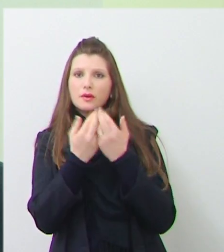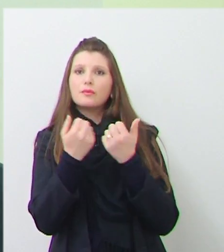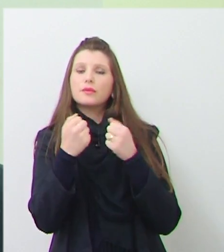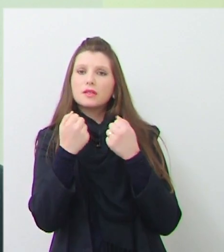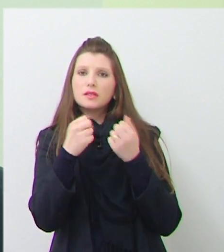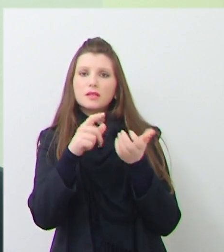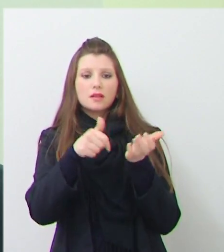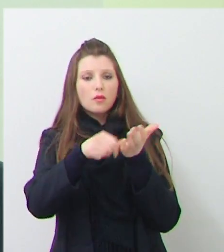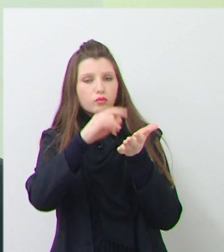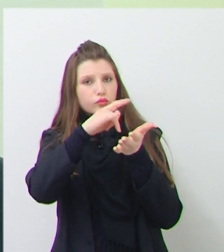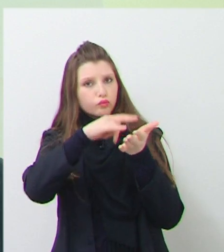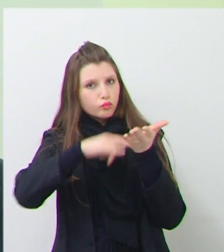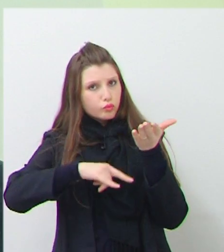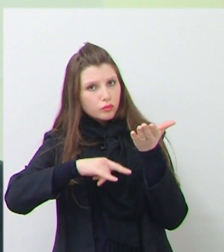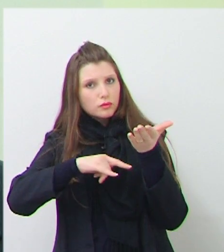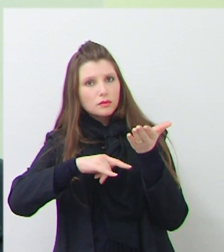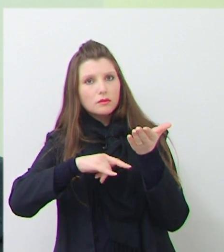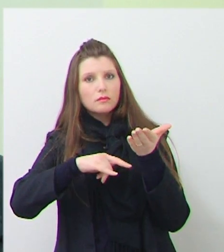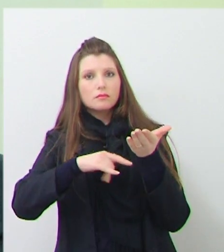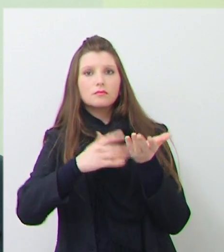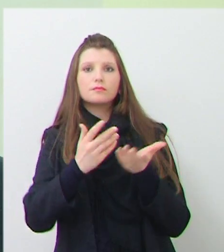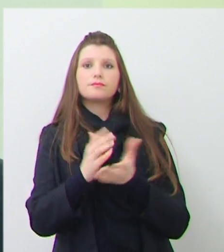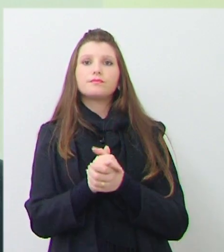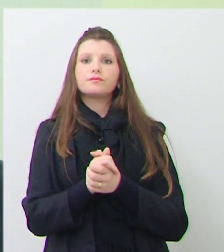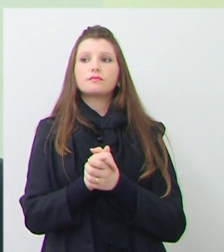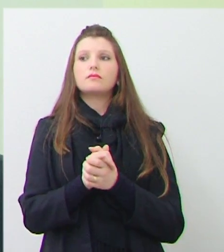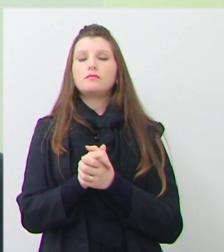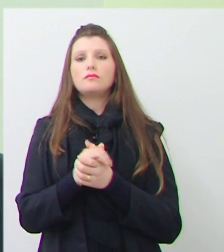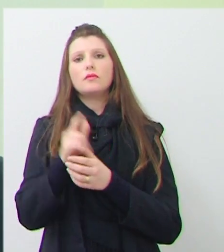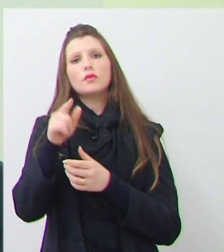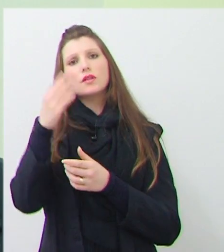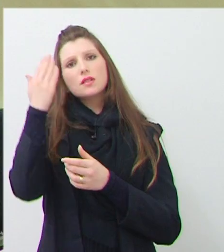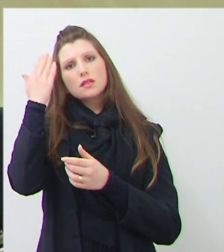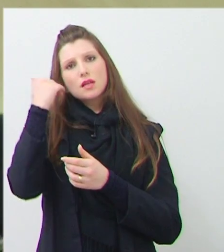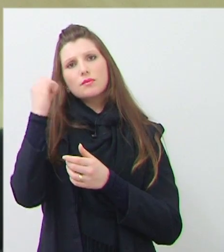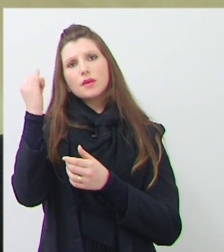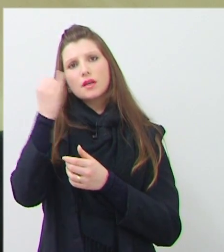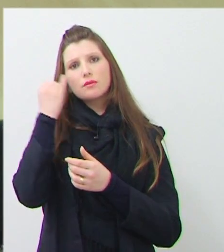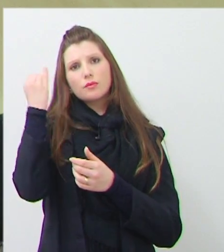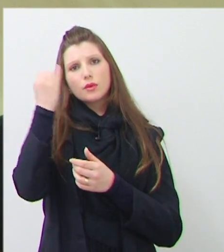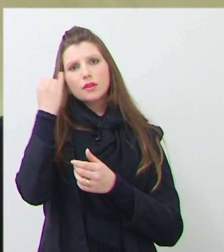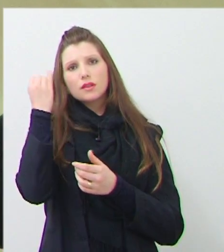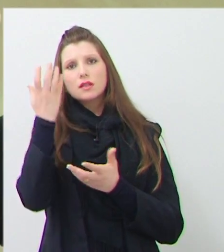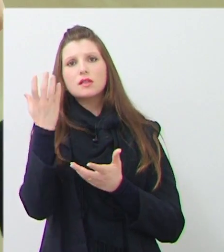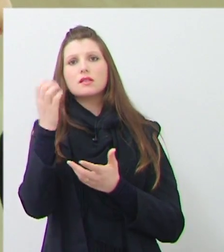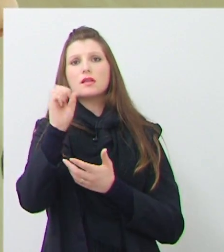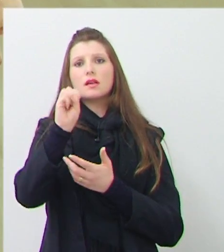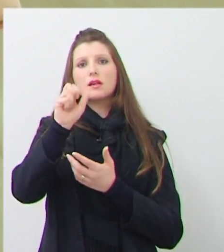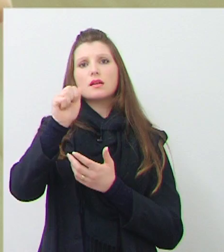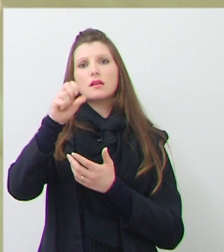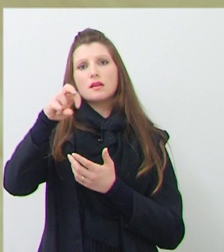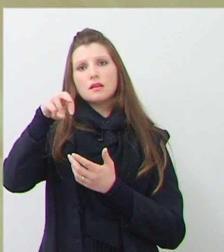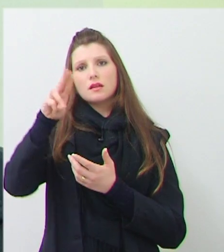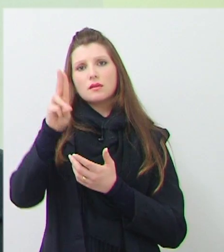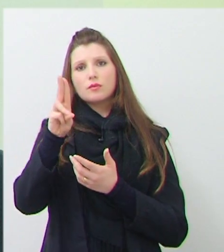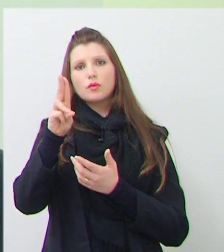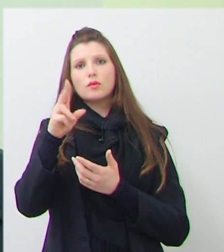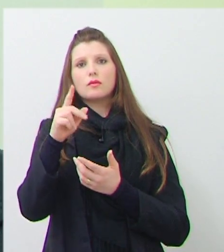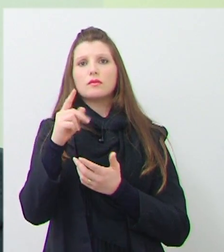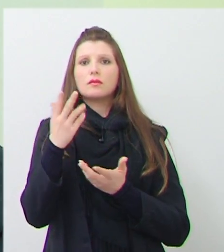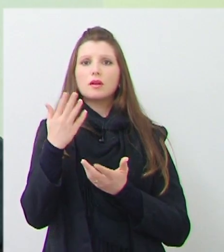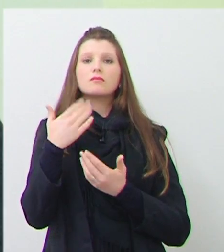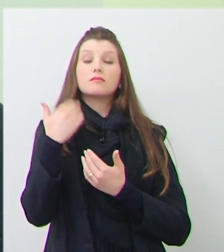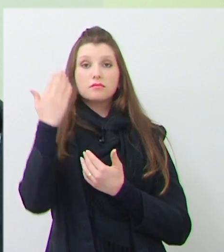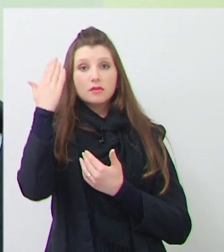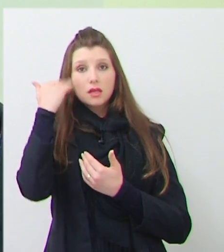documento repudiando essa situação. E o senhor sabe a importância que é a agilidade do atendimento do SAMU? Exatamente, eu